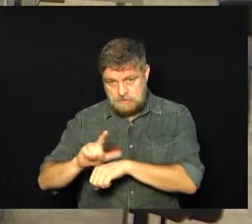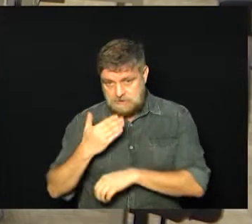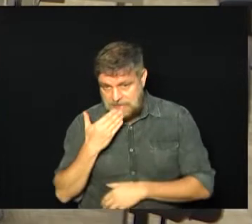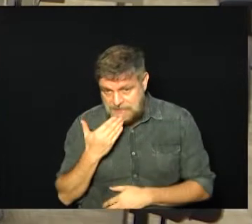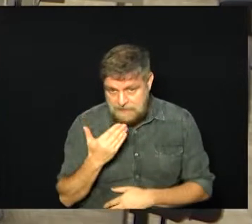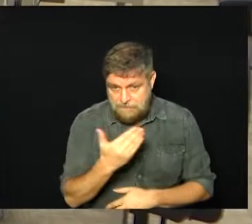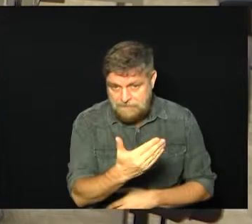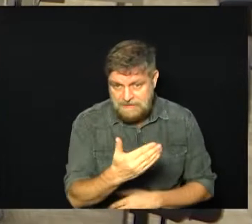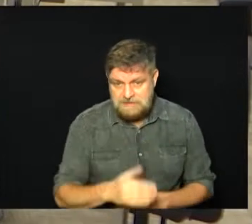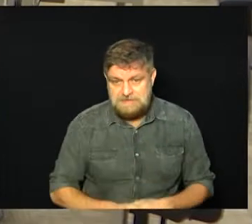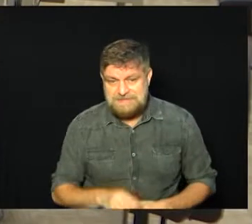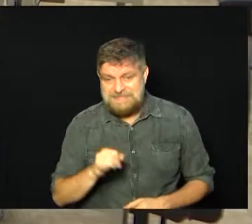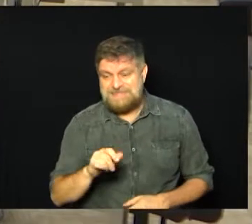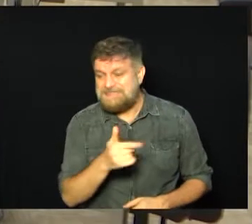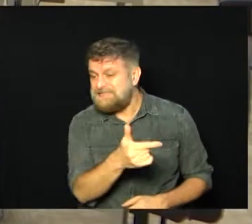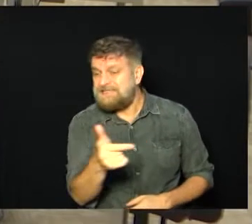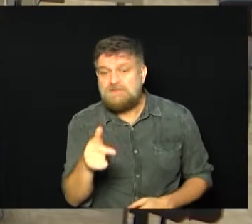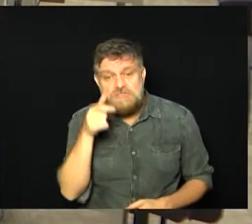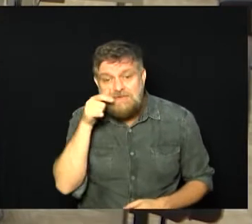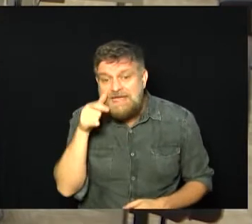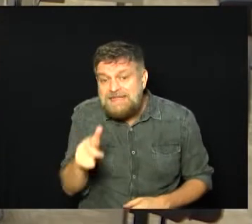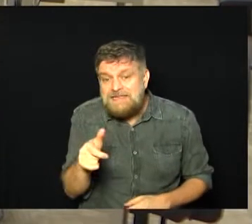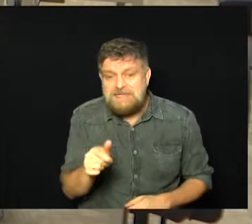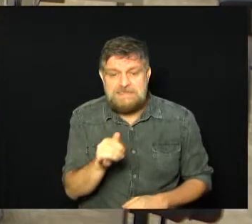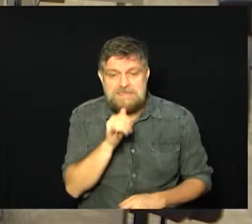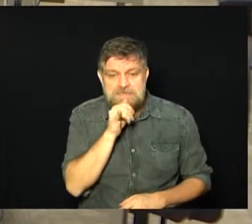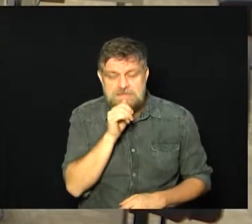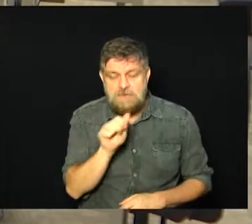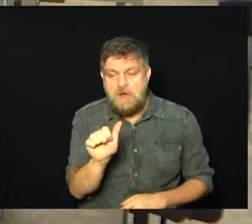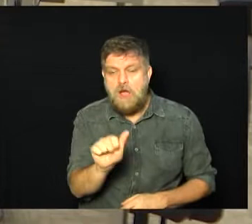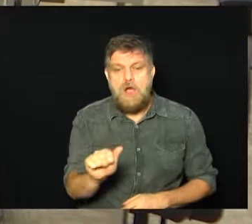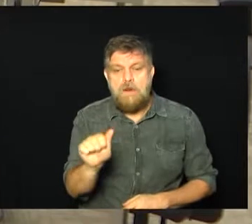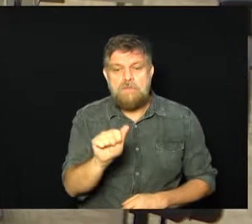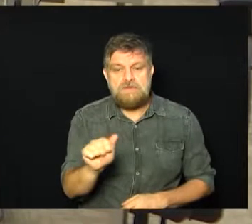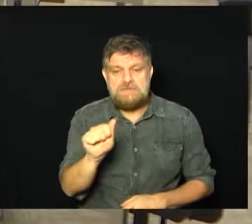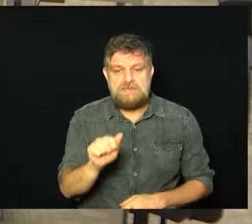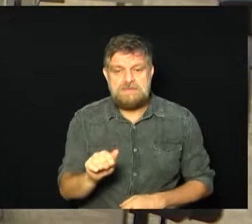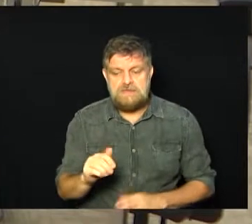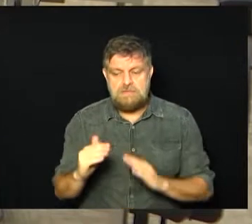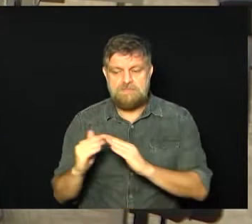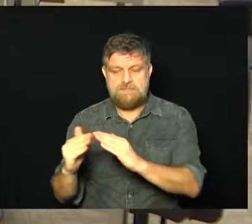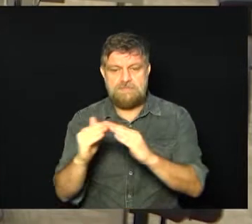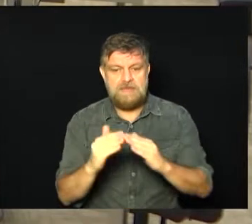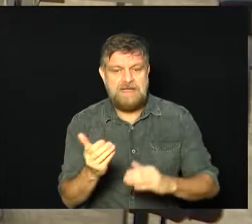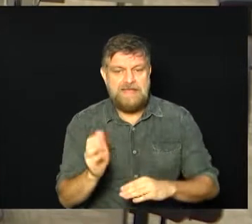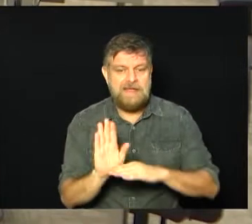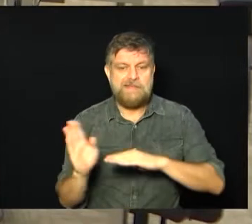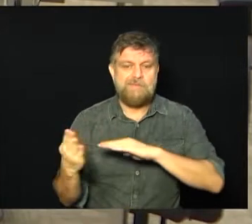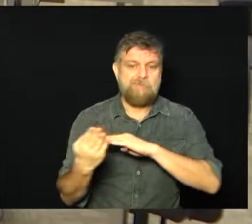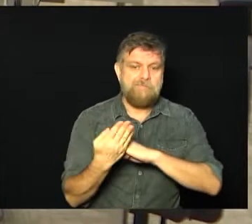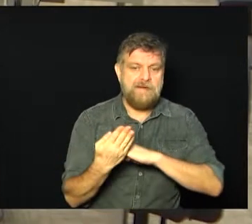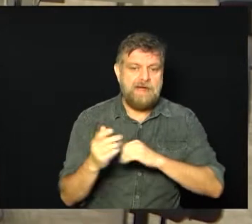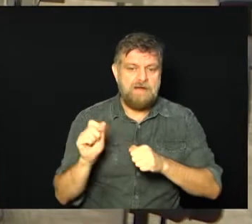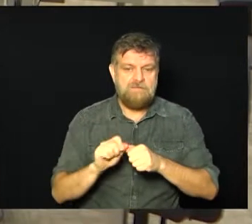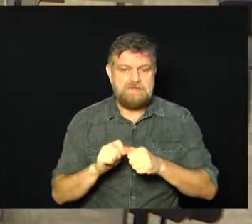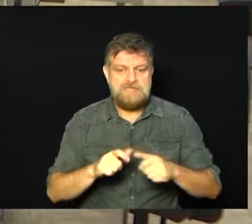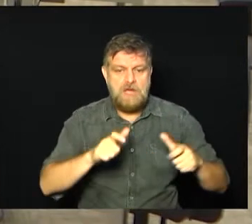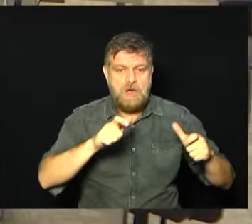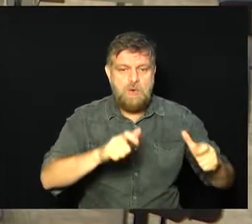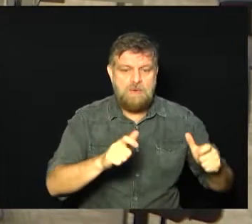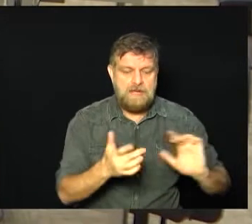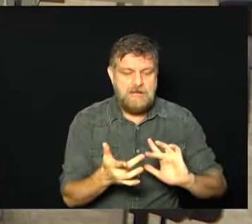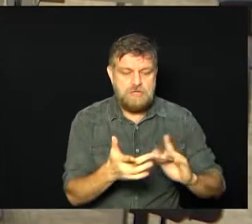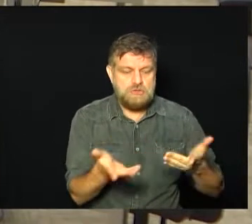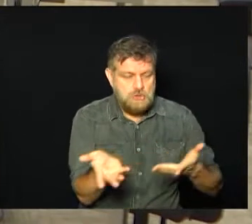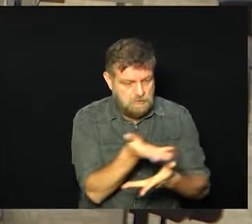Se não houver interesse comercial, se uma associação de moradores, alguma coisa, resolve fazer alguma coisa no bairro dela, tal, fazer um espaço de convívio,